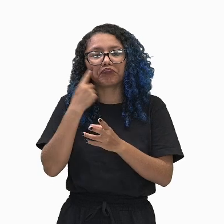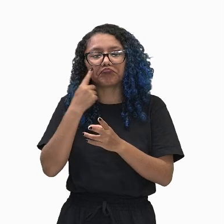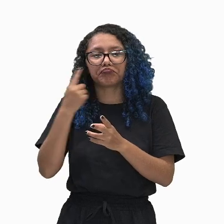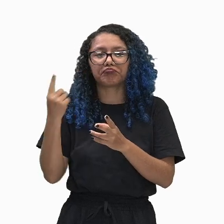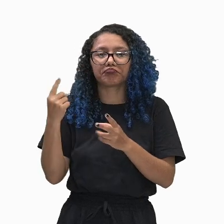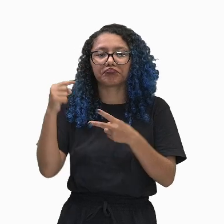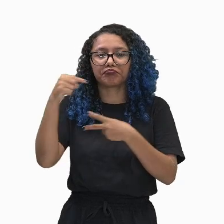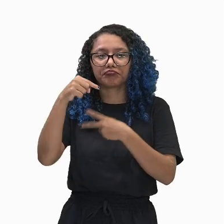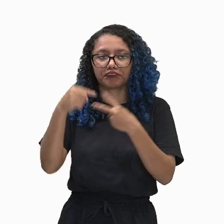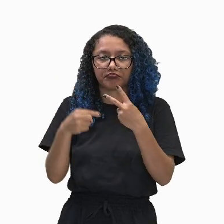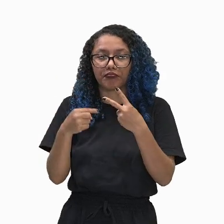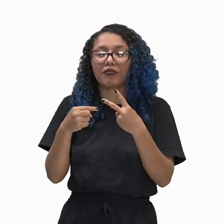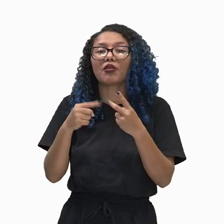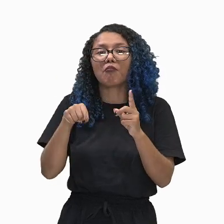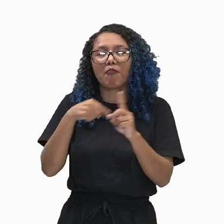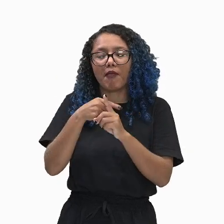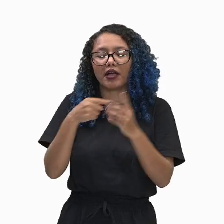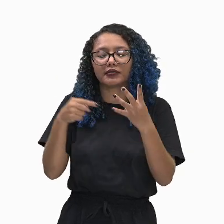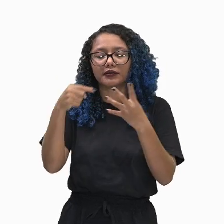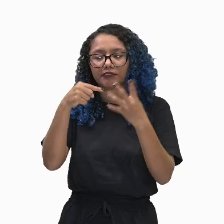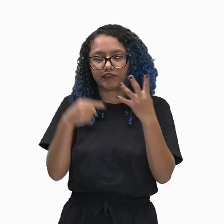citotrofoblasto e o